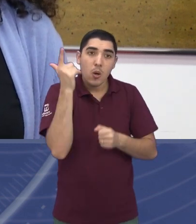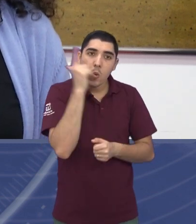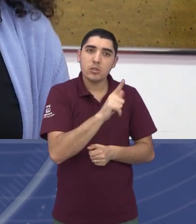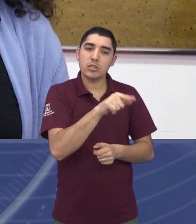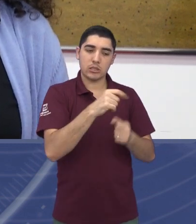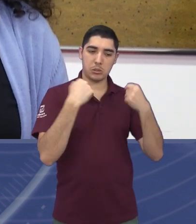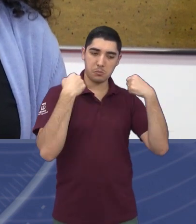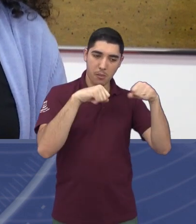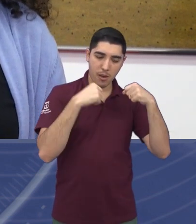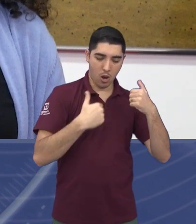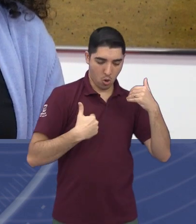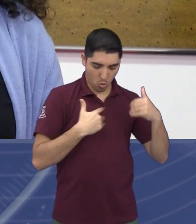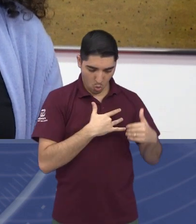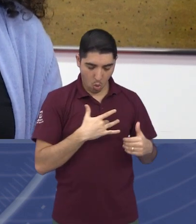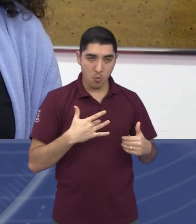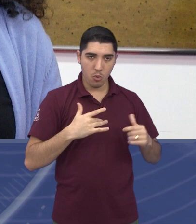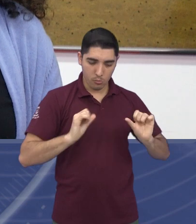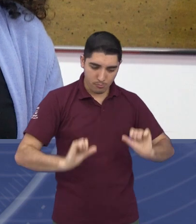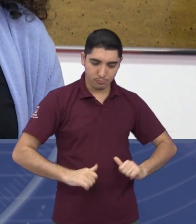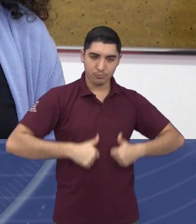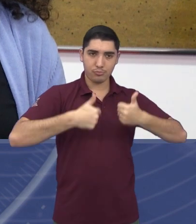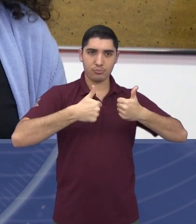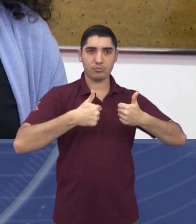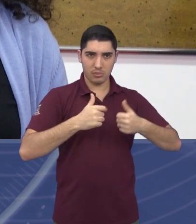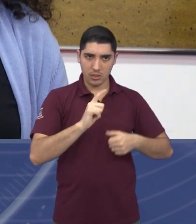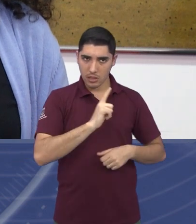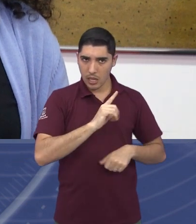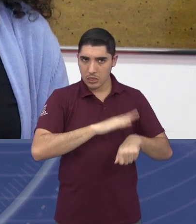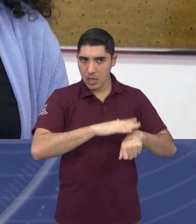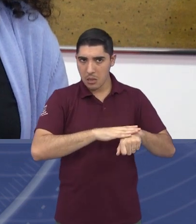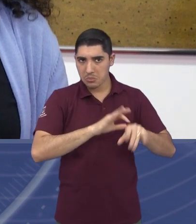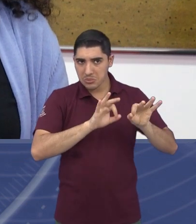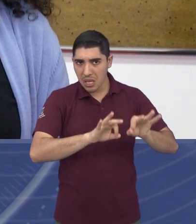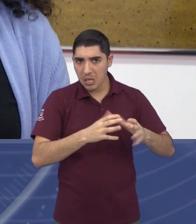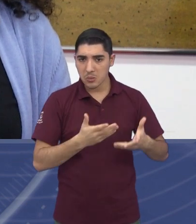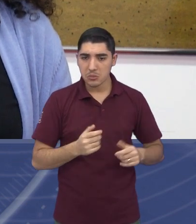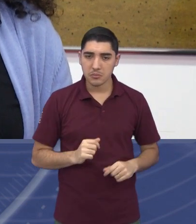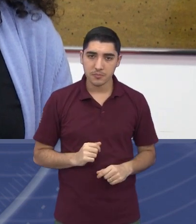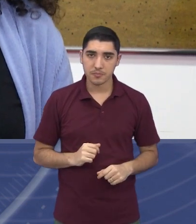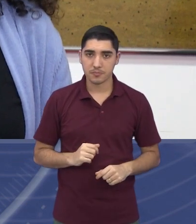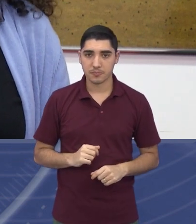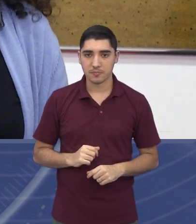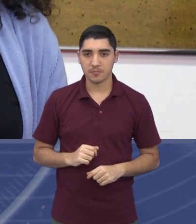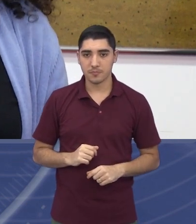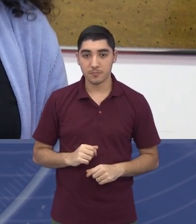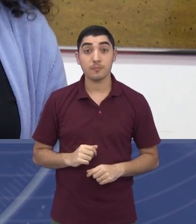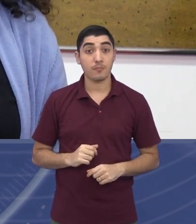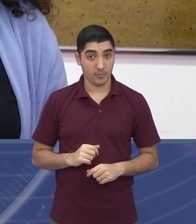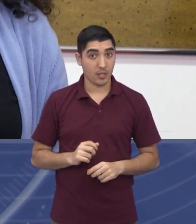que realmente esse exercício ele surta efeito, ele tenha resultado?